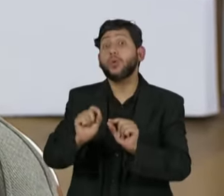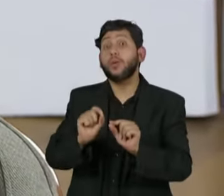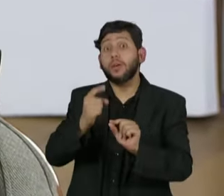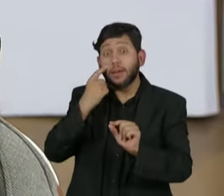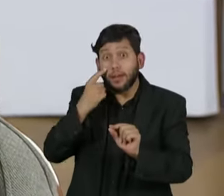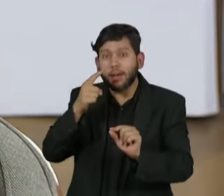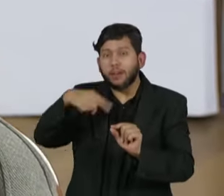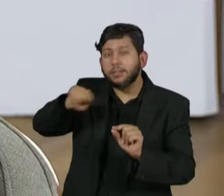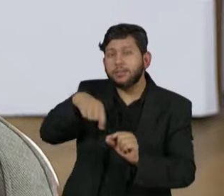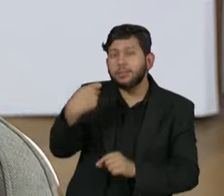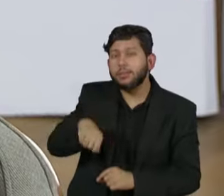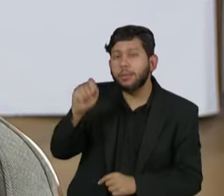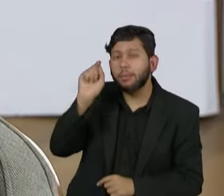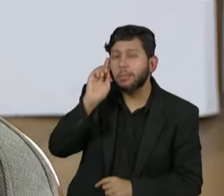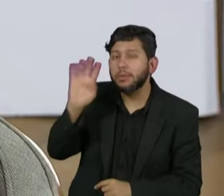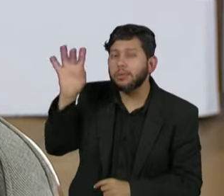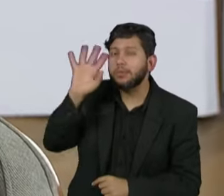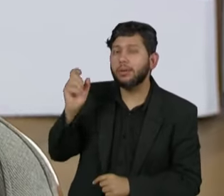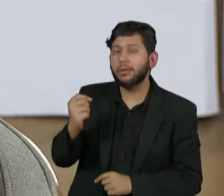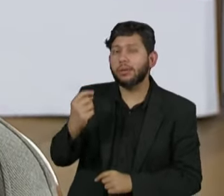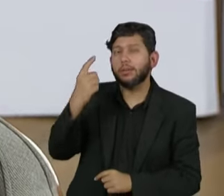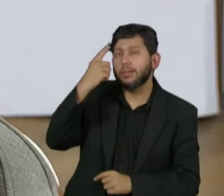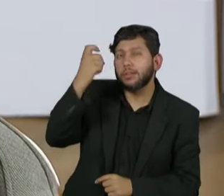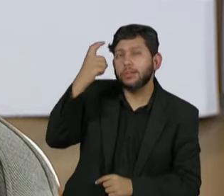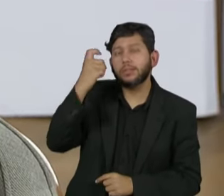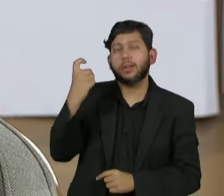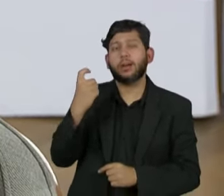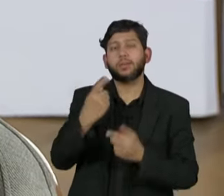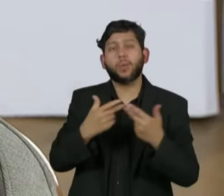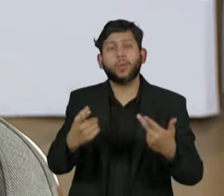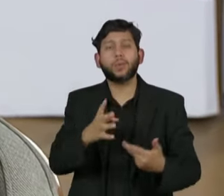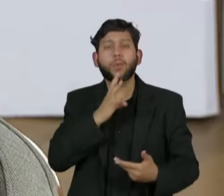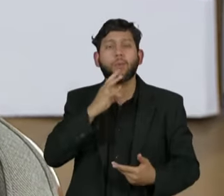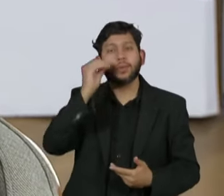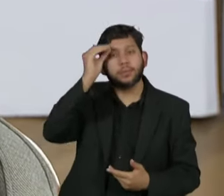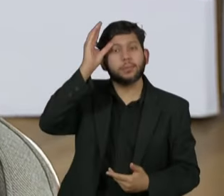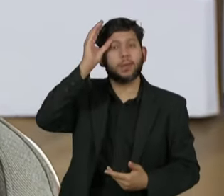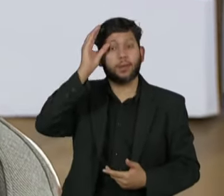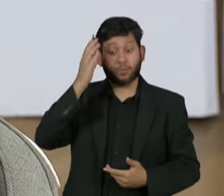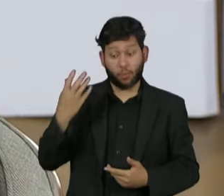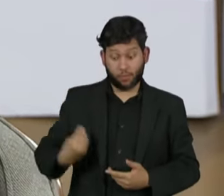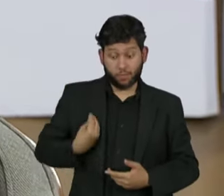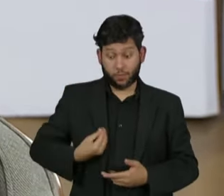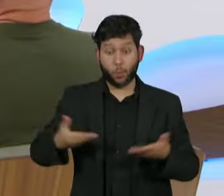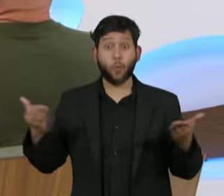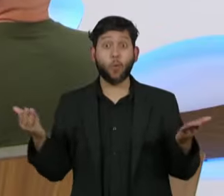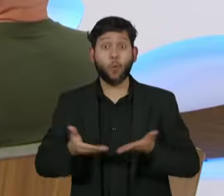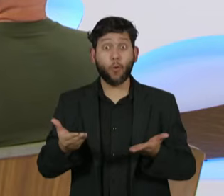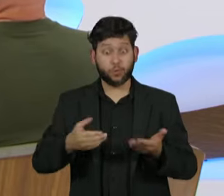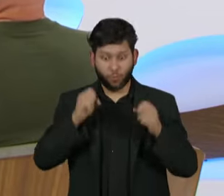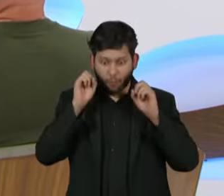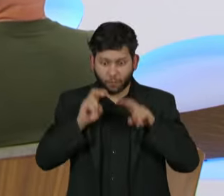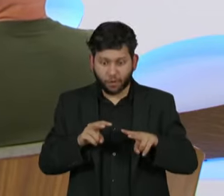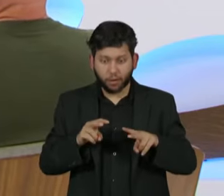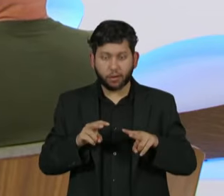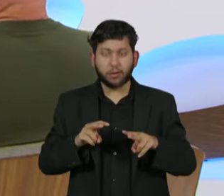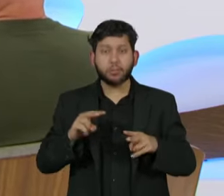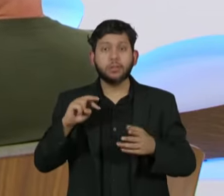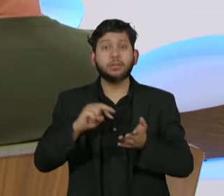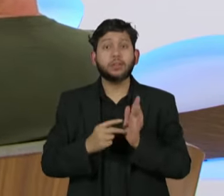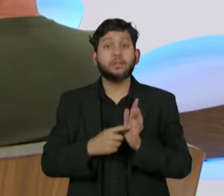imaginação de criatividade de conhecimento que a gente encanta no presente e de repente o presente se transforma